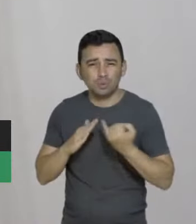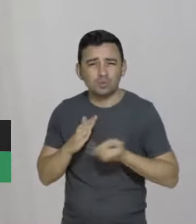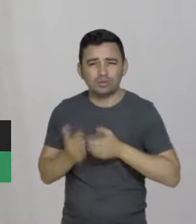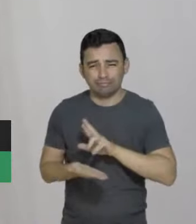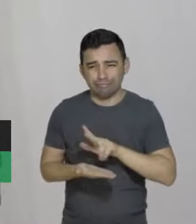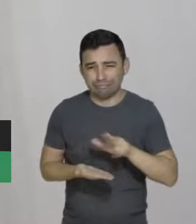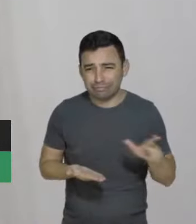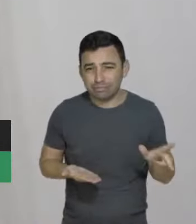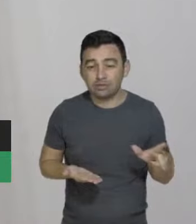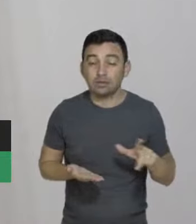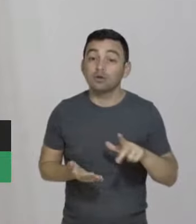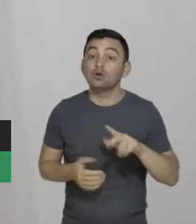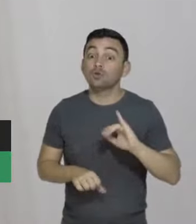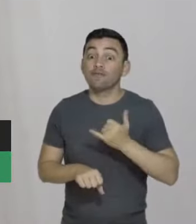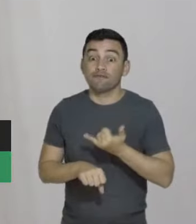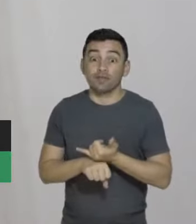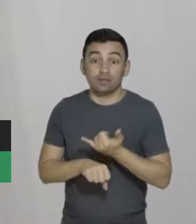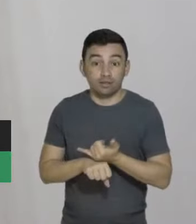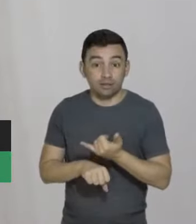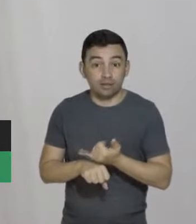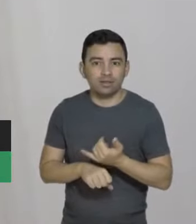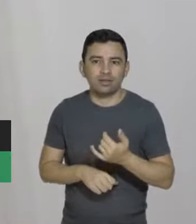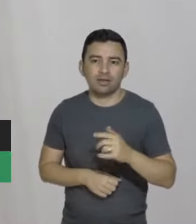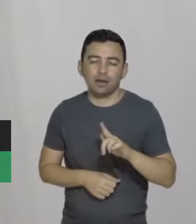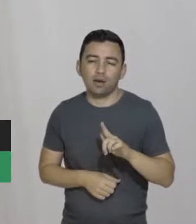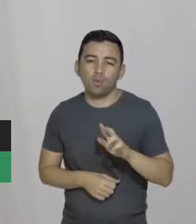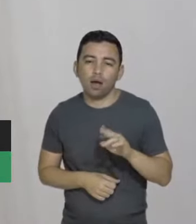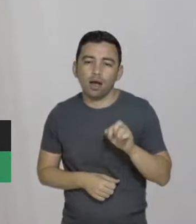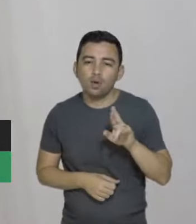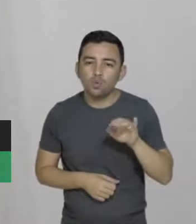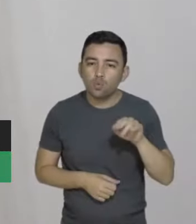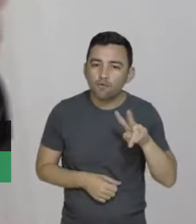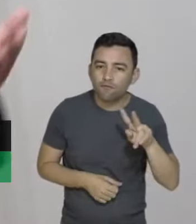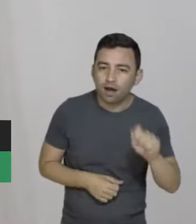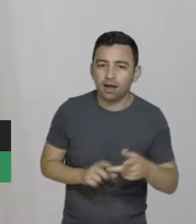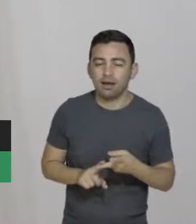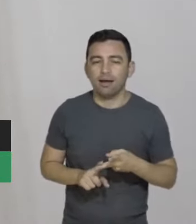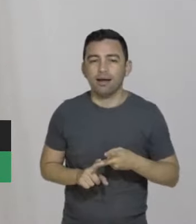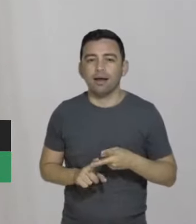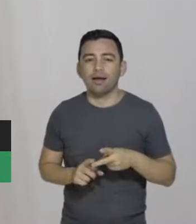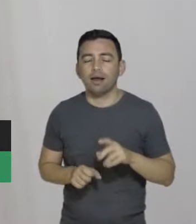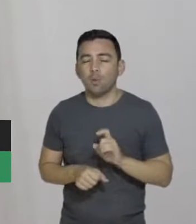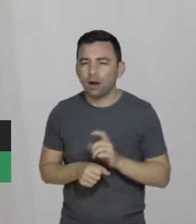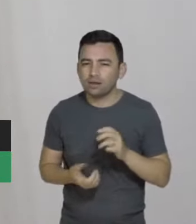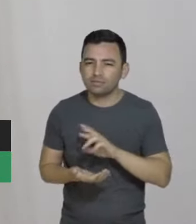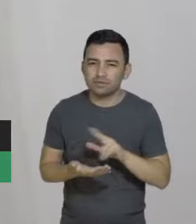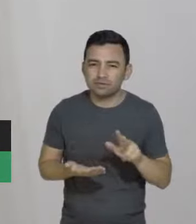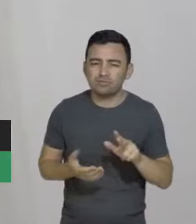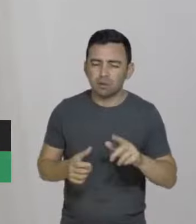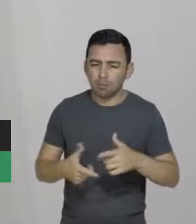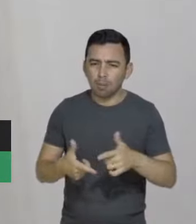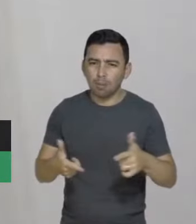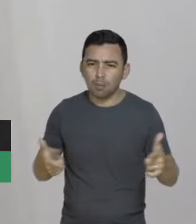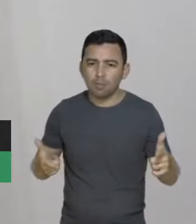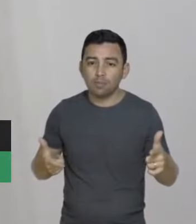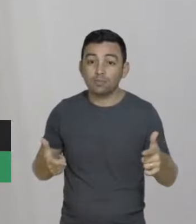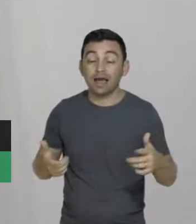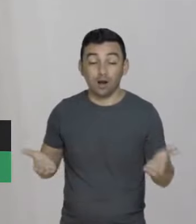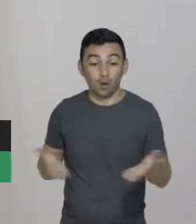pegar a grande Joinville, né, região de Joinville, Garuva, Araquari, tem crescido demais, o Planalto Norte Catarinense. Então, a nossa ideia com a bancada do